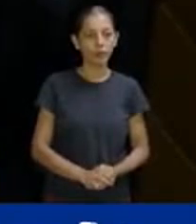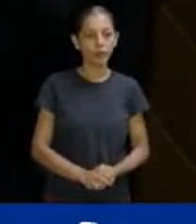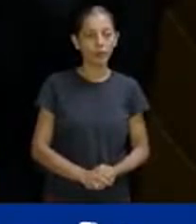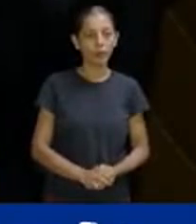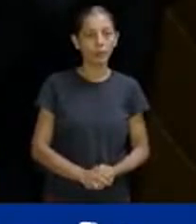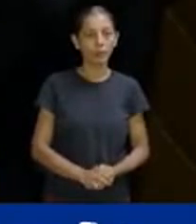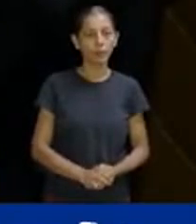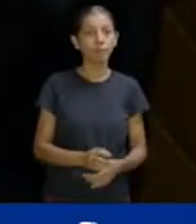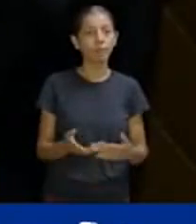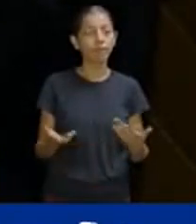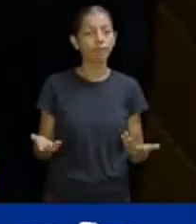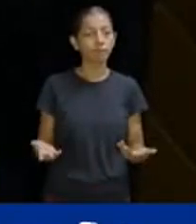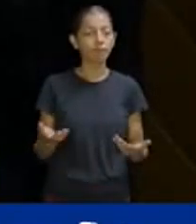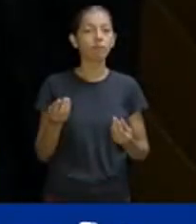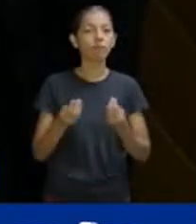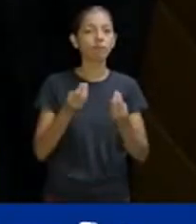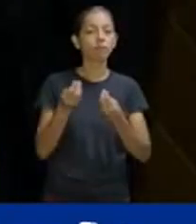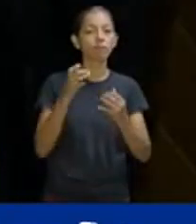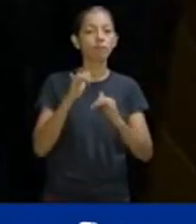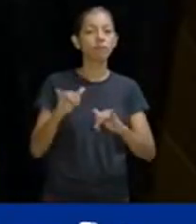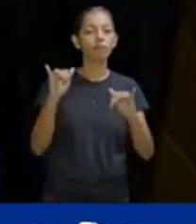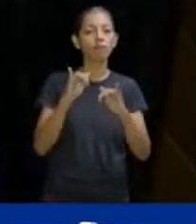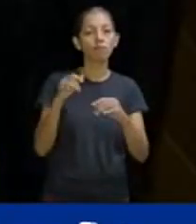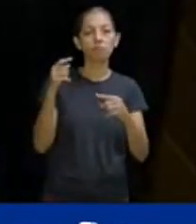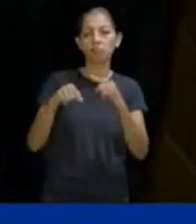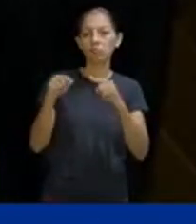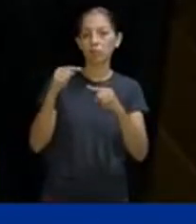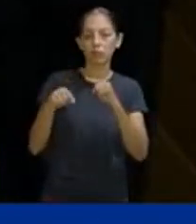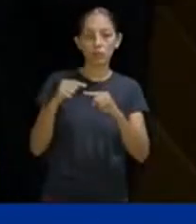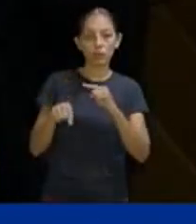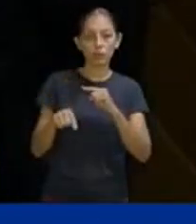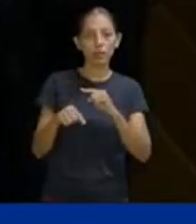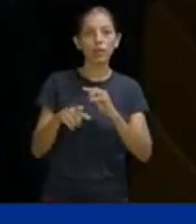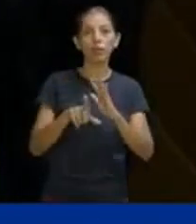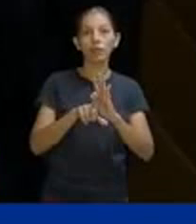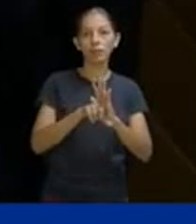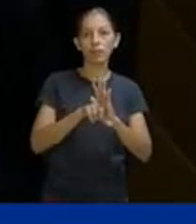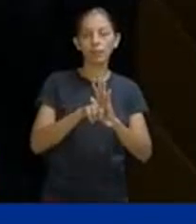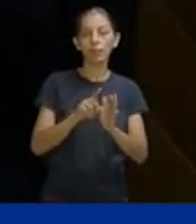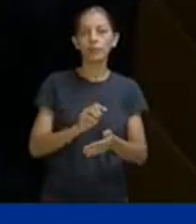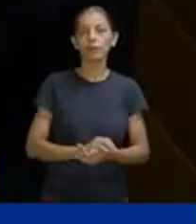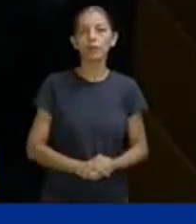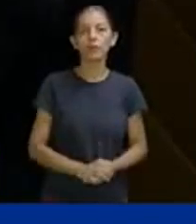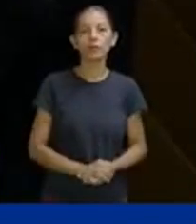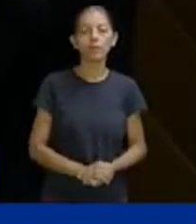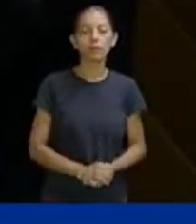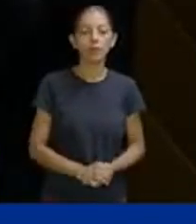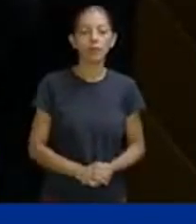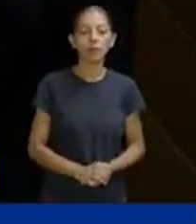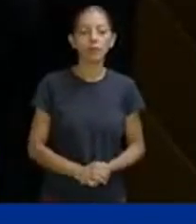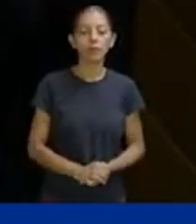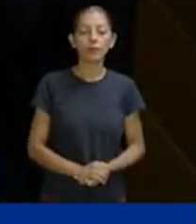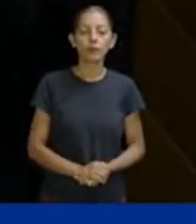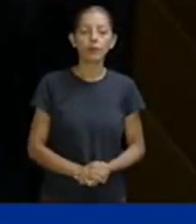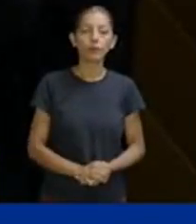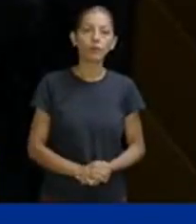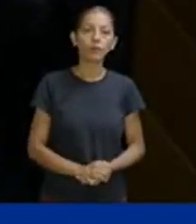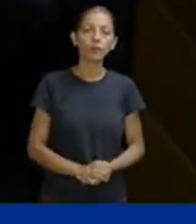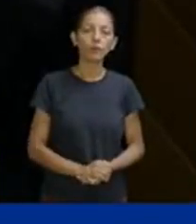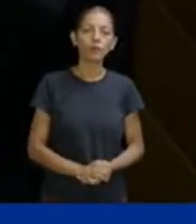Então, desse modo, a propaganda está em desacordo ao que diz a norma de regência. Vejam que isso foi